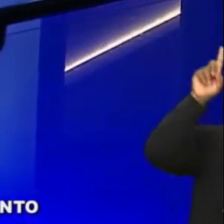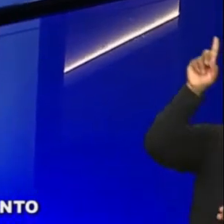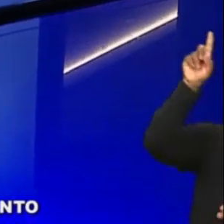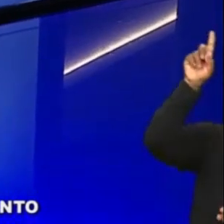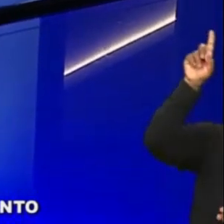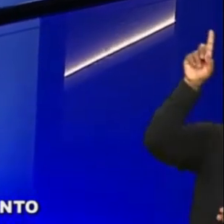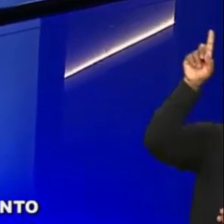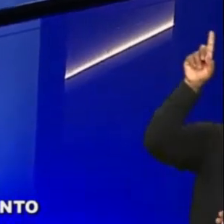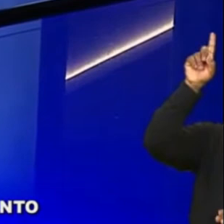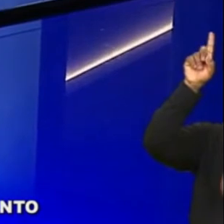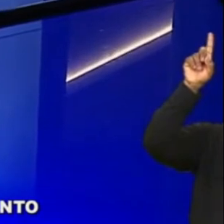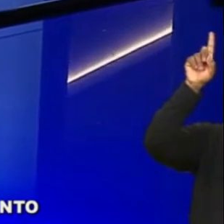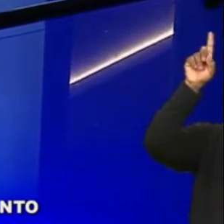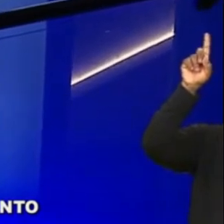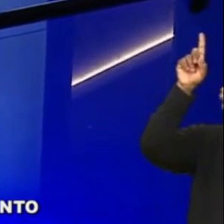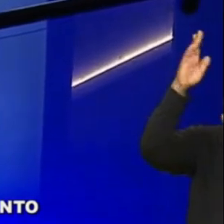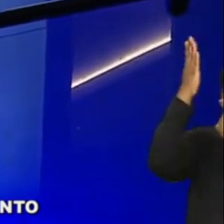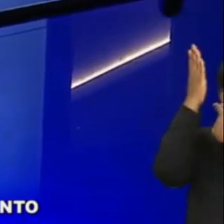Foi o Senhor que me ajudou.